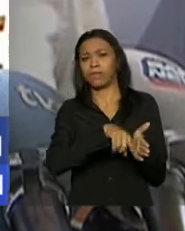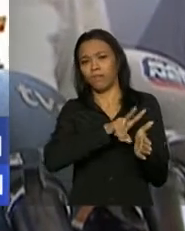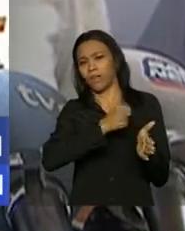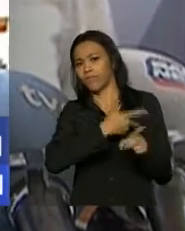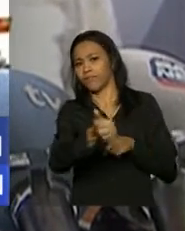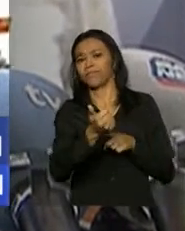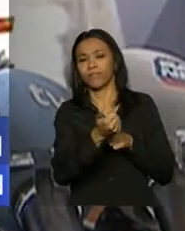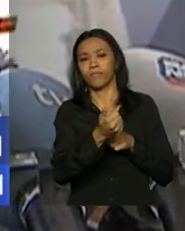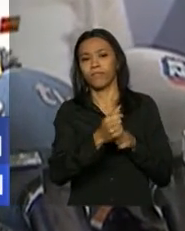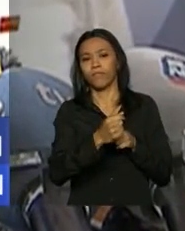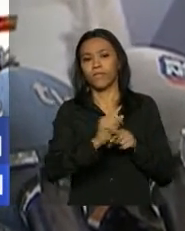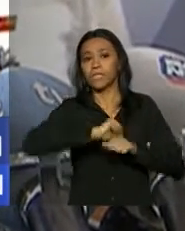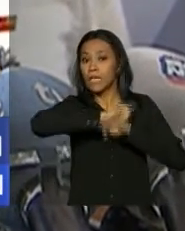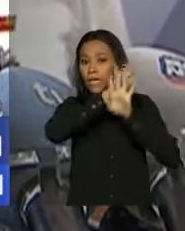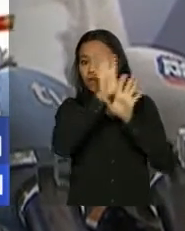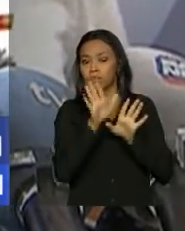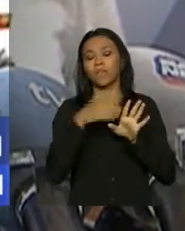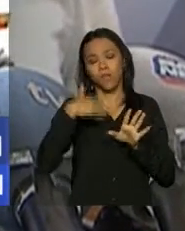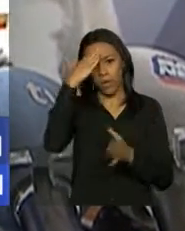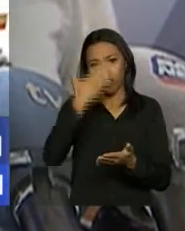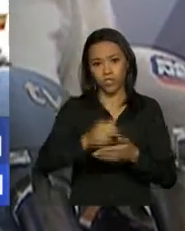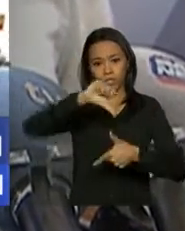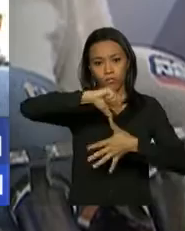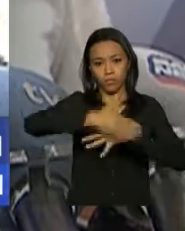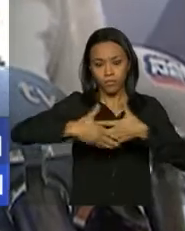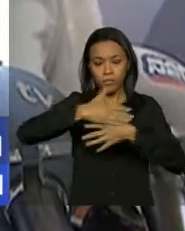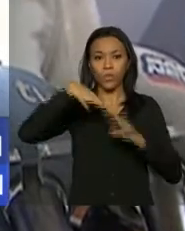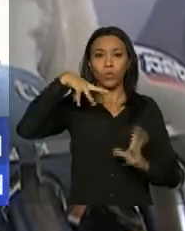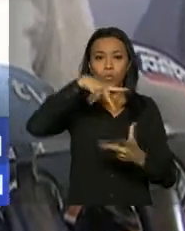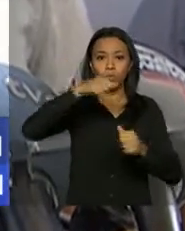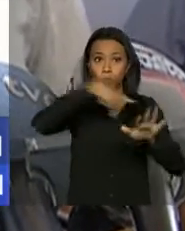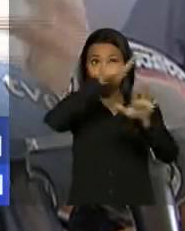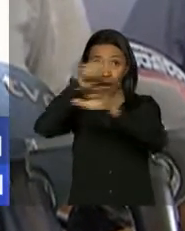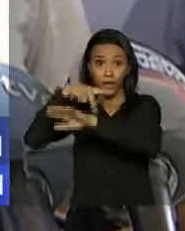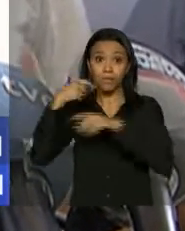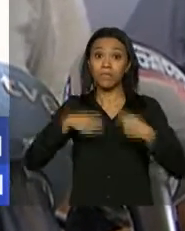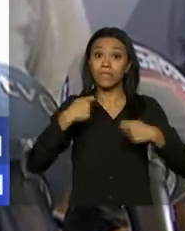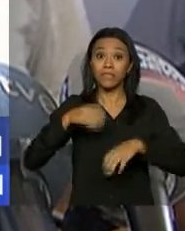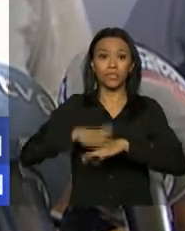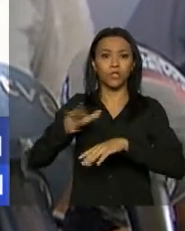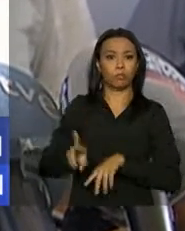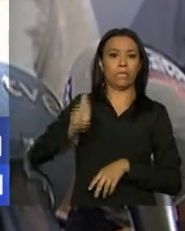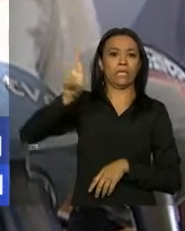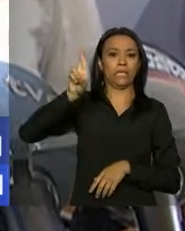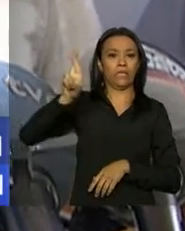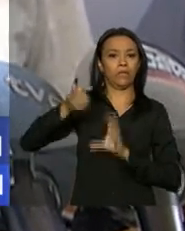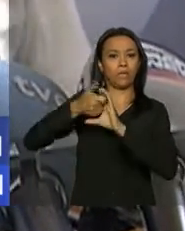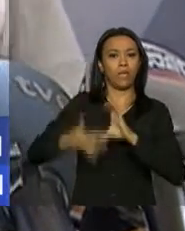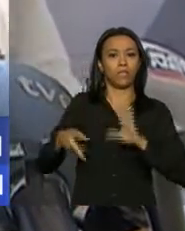porque eu acredito que o país, América Latina, o mundo, precisa de uma liderança com as características do presidente